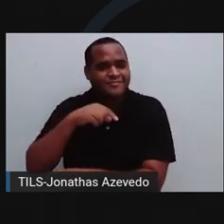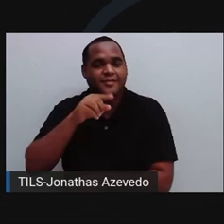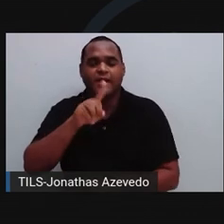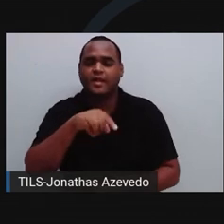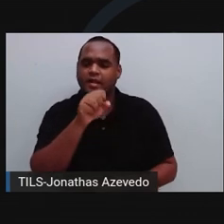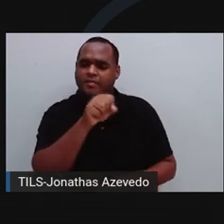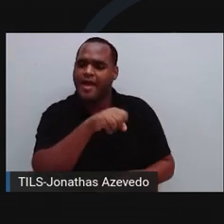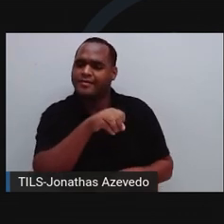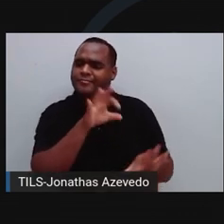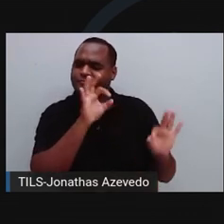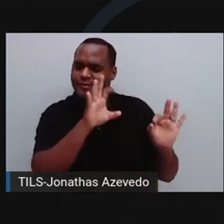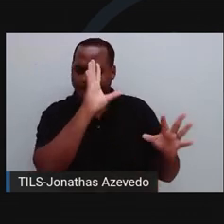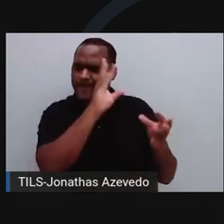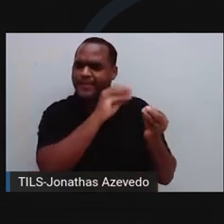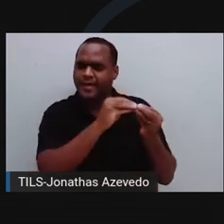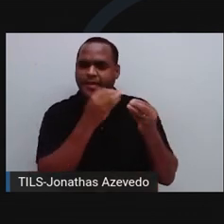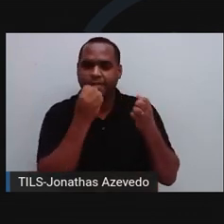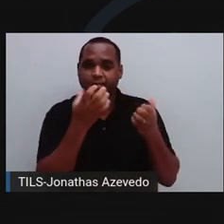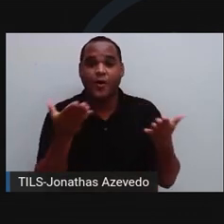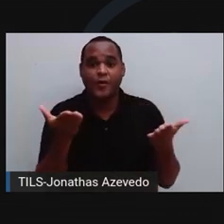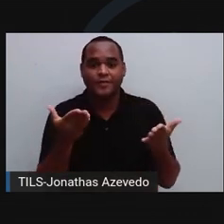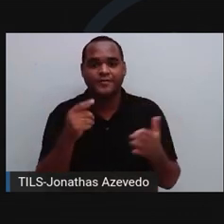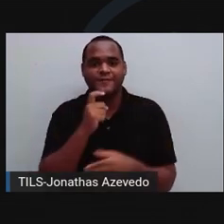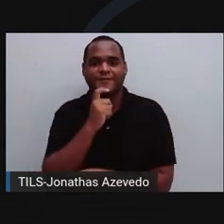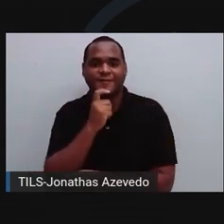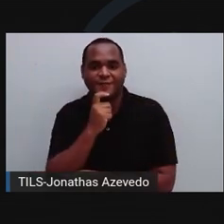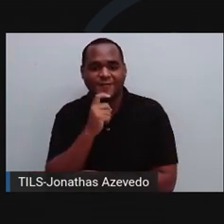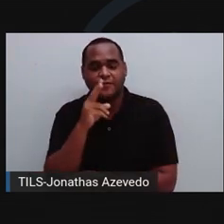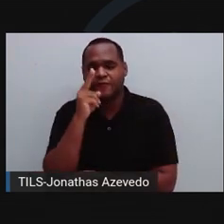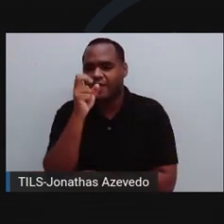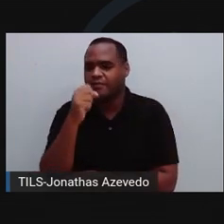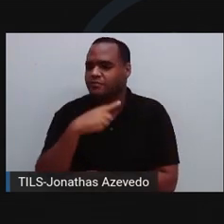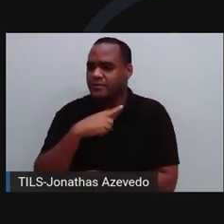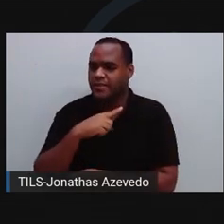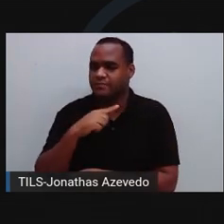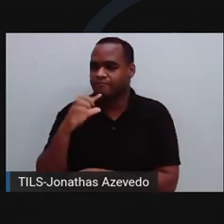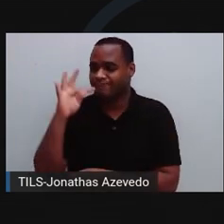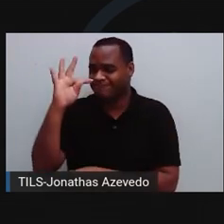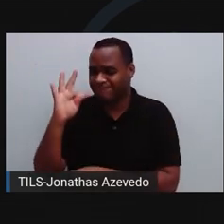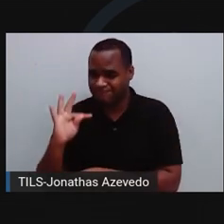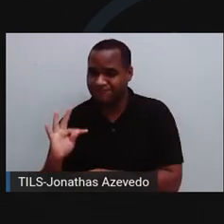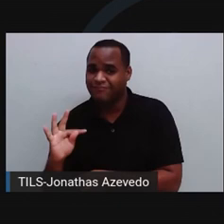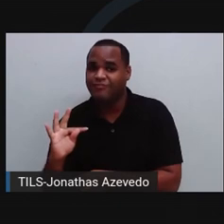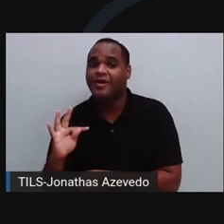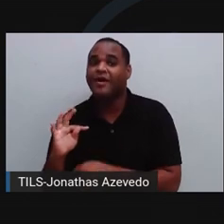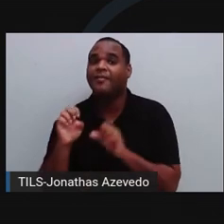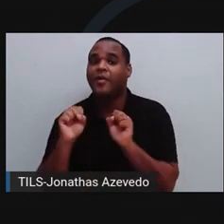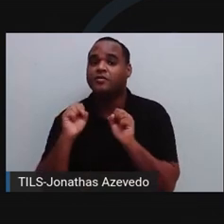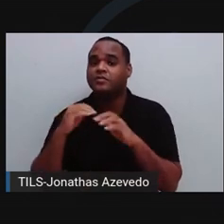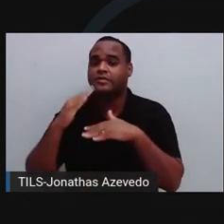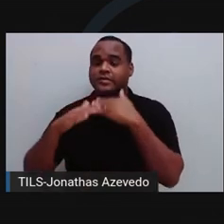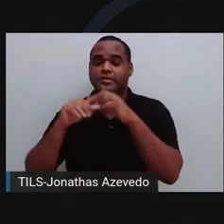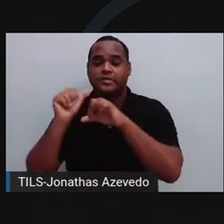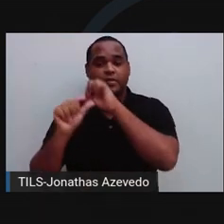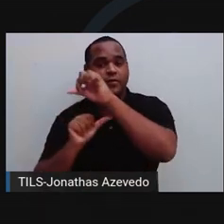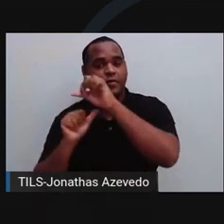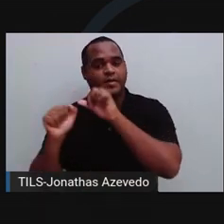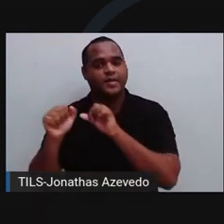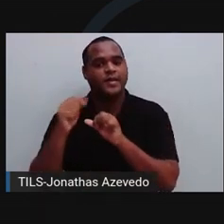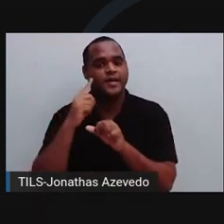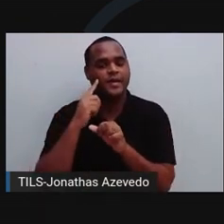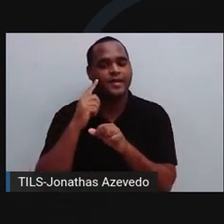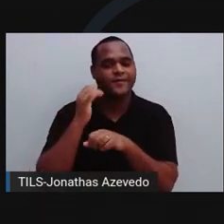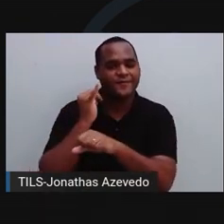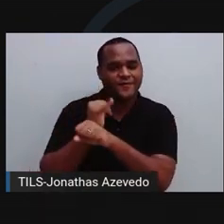tem razão. E nos dias de inverno, quando as temperaturas são baixas, acontece o contrário. O metal se contrai e